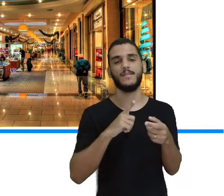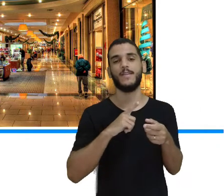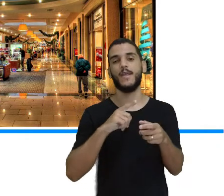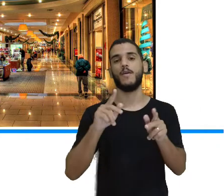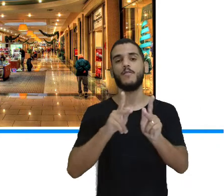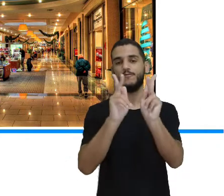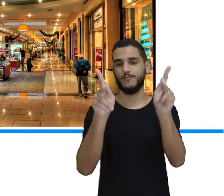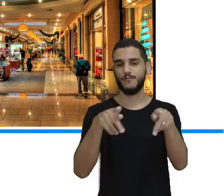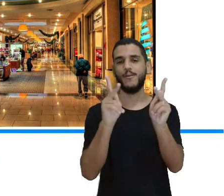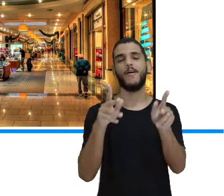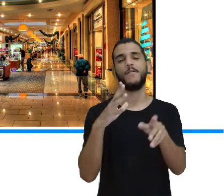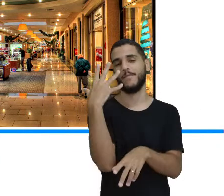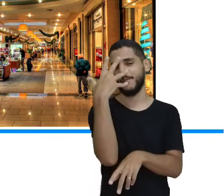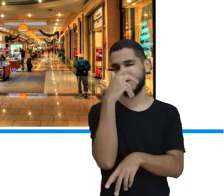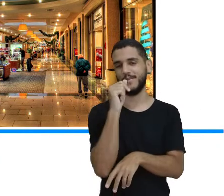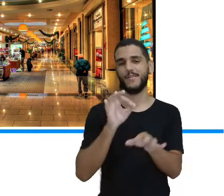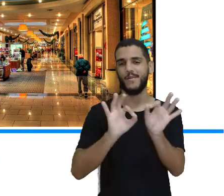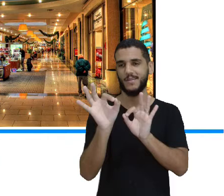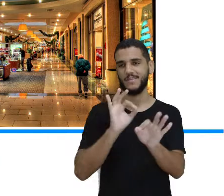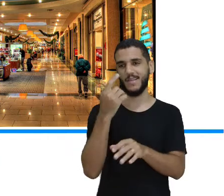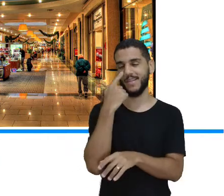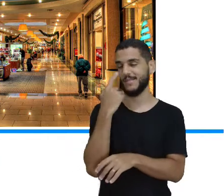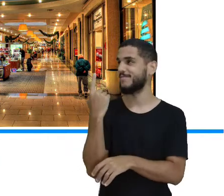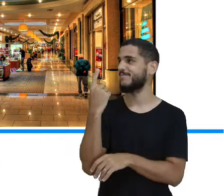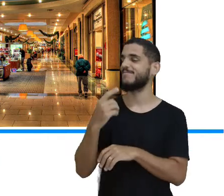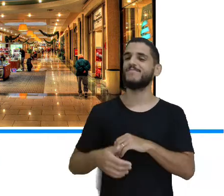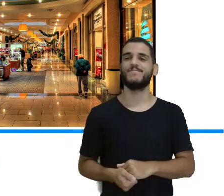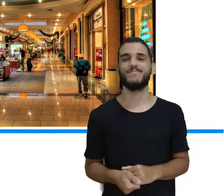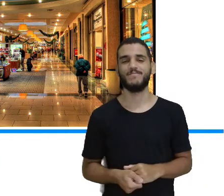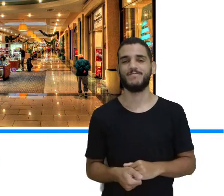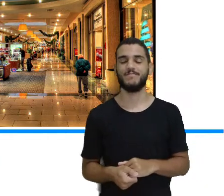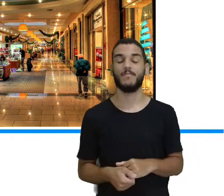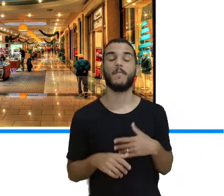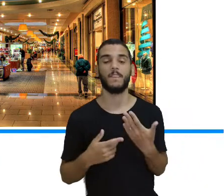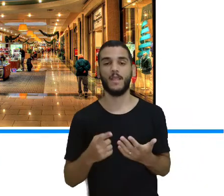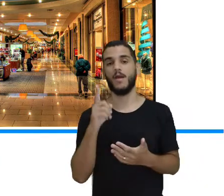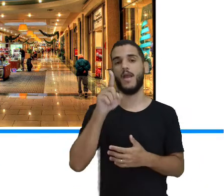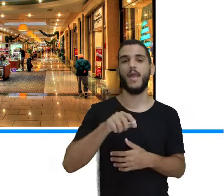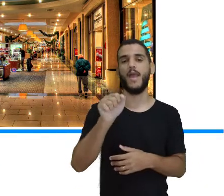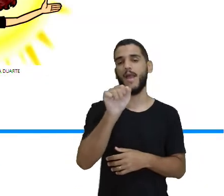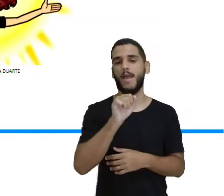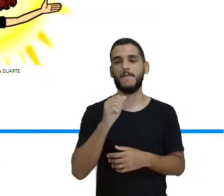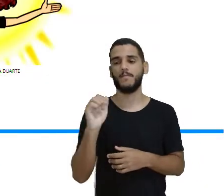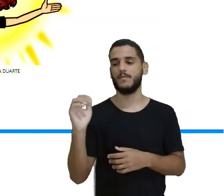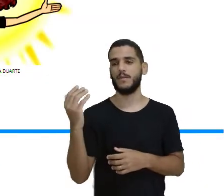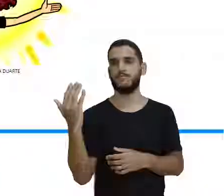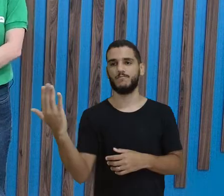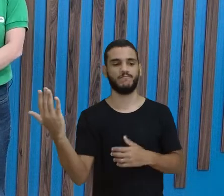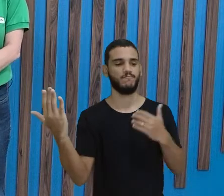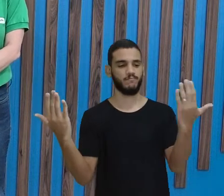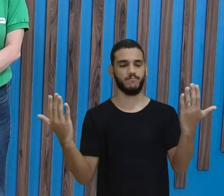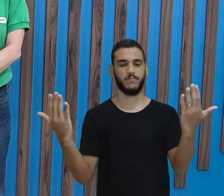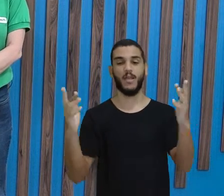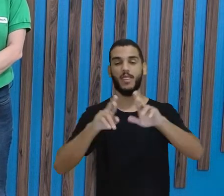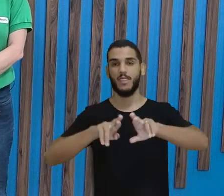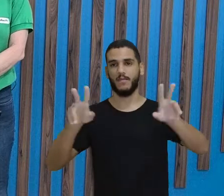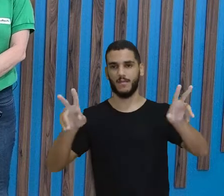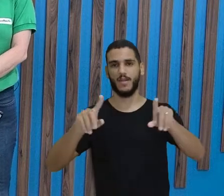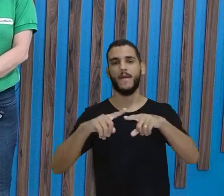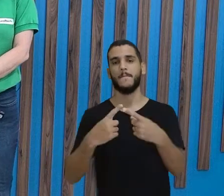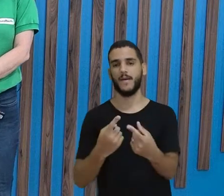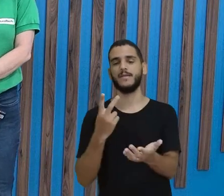comércio e serviços. Olha alguns exemplos aí para a gente poder entender melhor. A indústria, né, que é a área secundária, e nós também